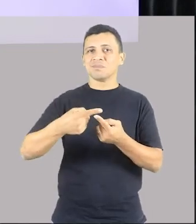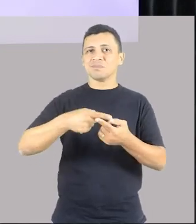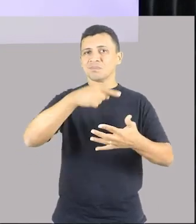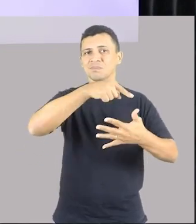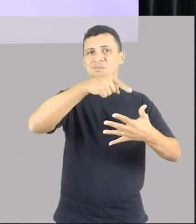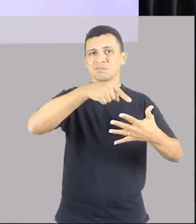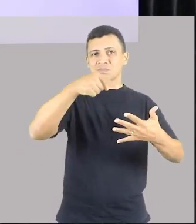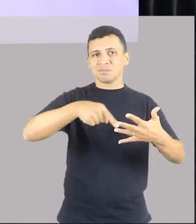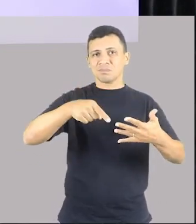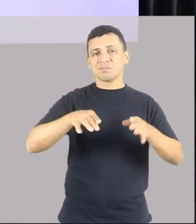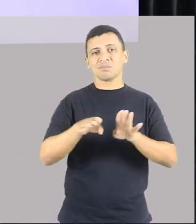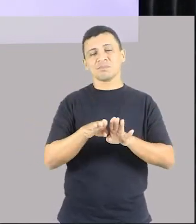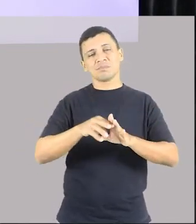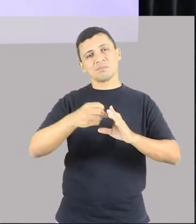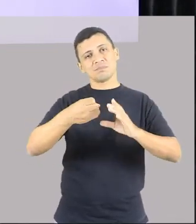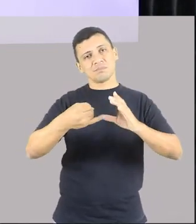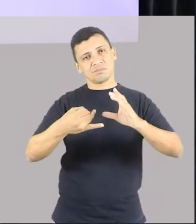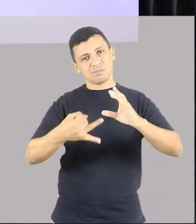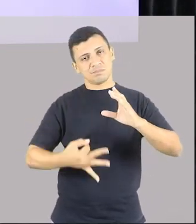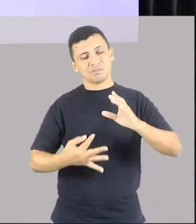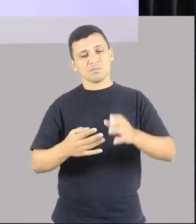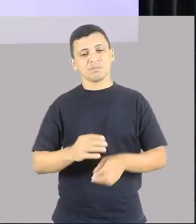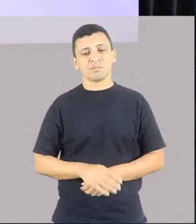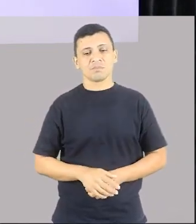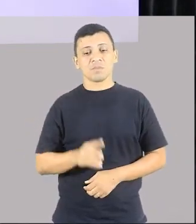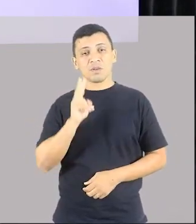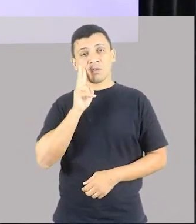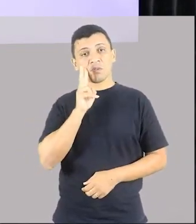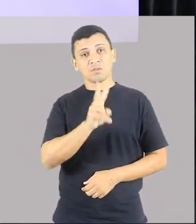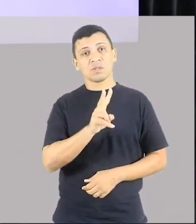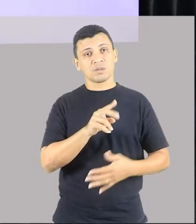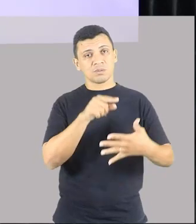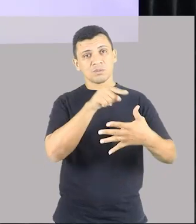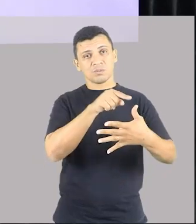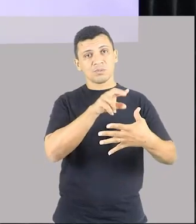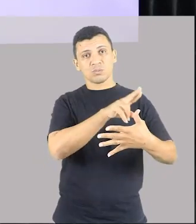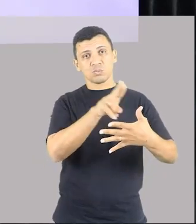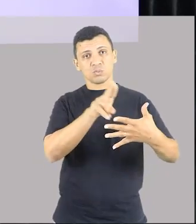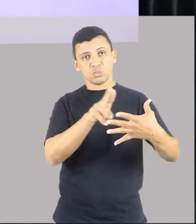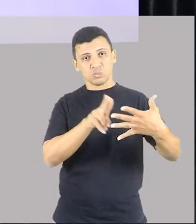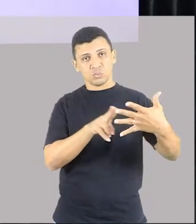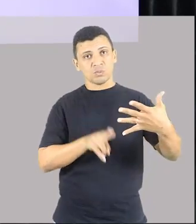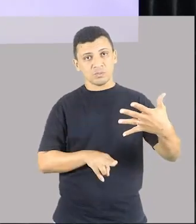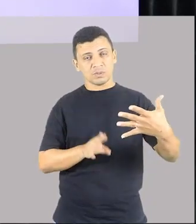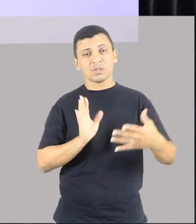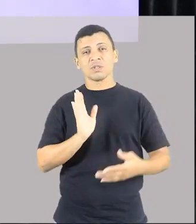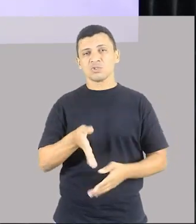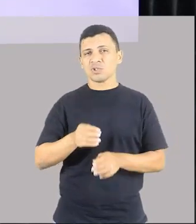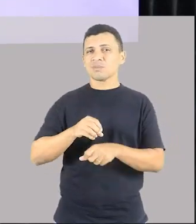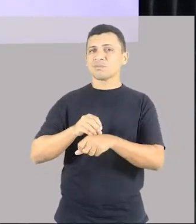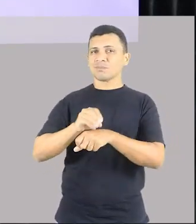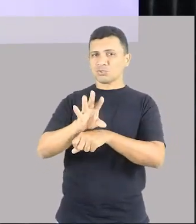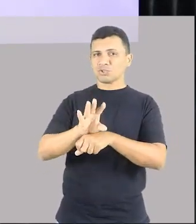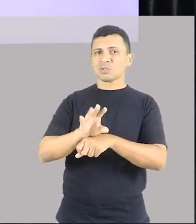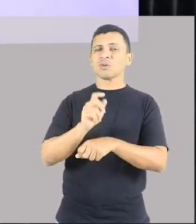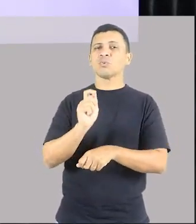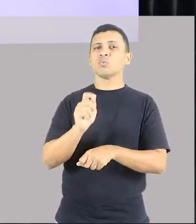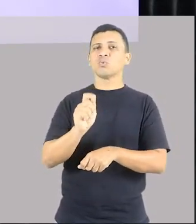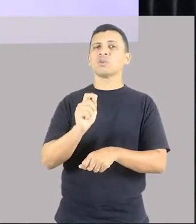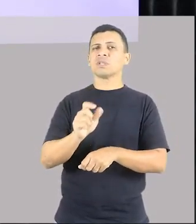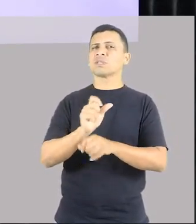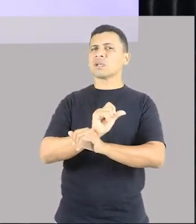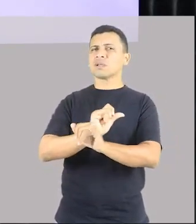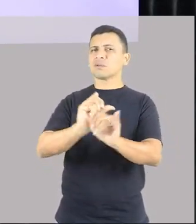essas características. Quando a gente olha o nome da espécie, ela já nos dá uma dica sobre o que ela está querendo